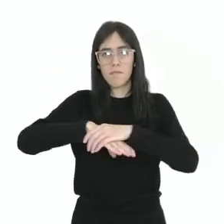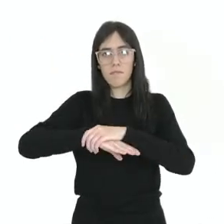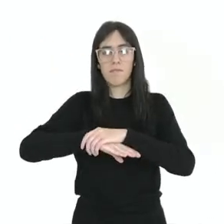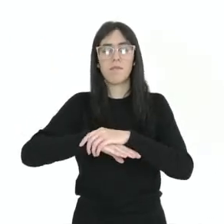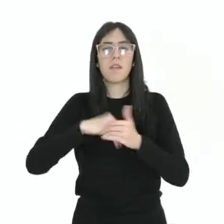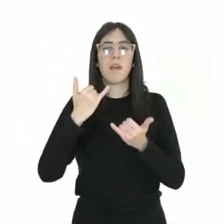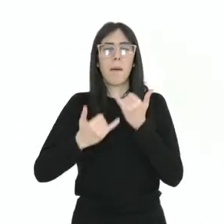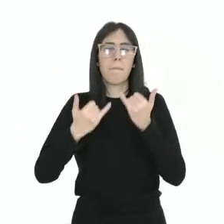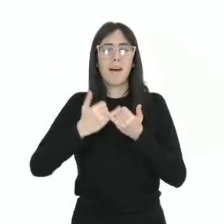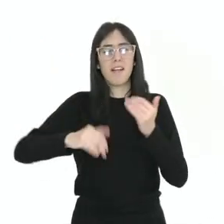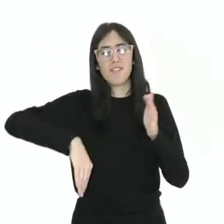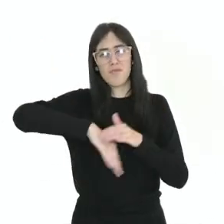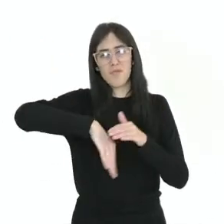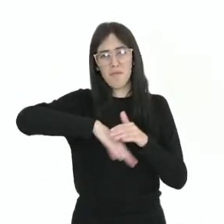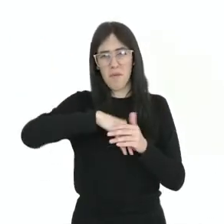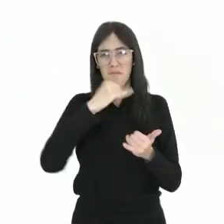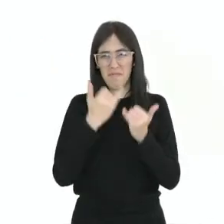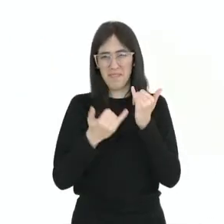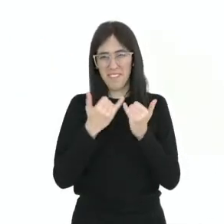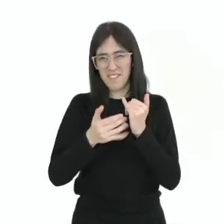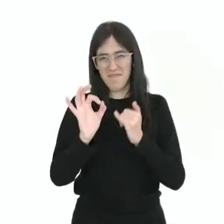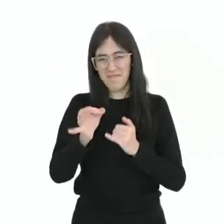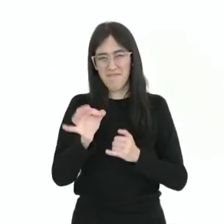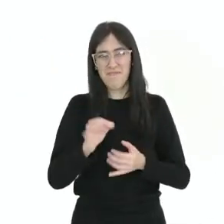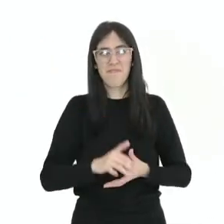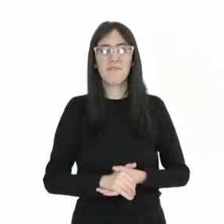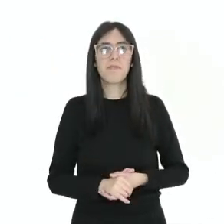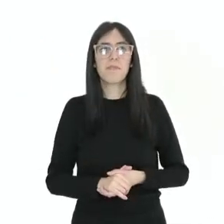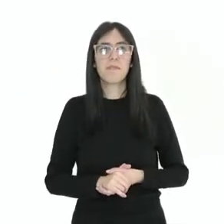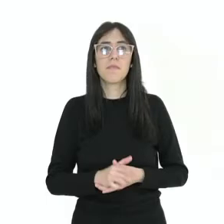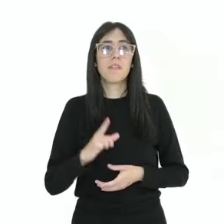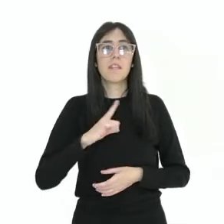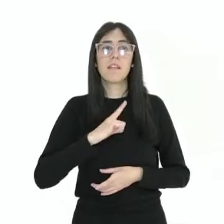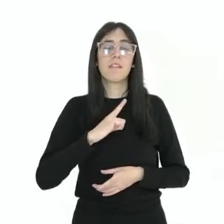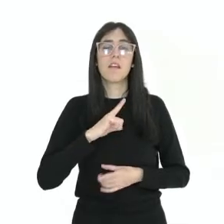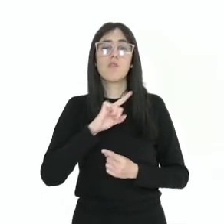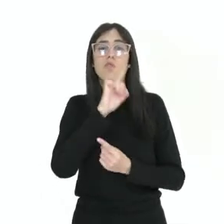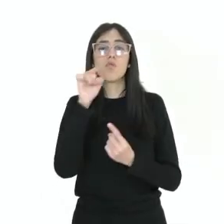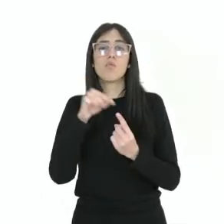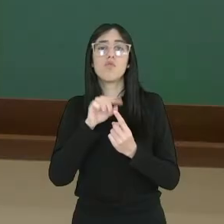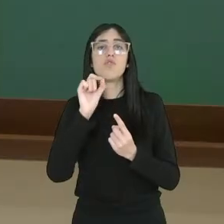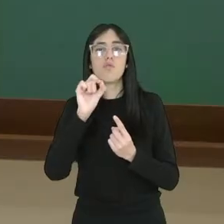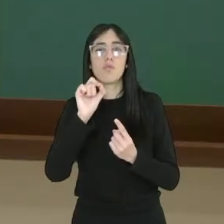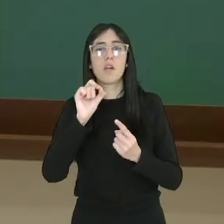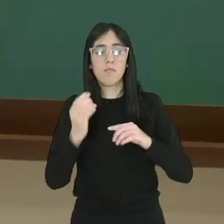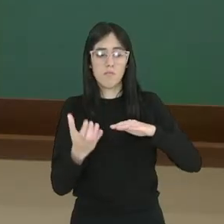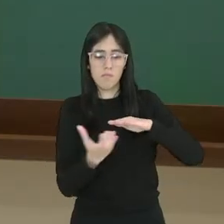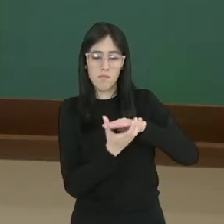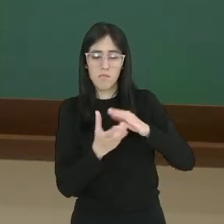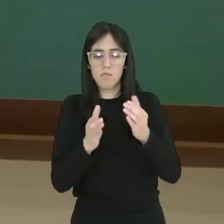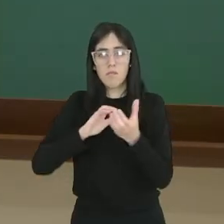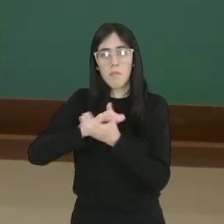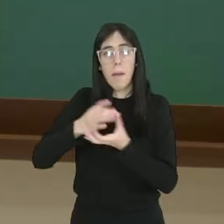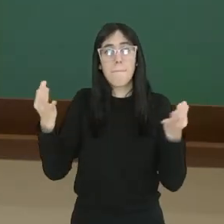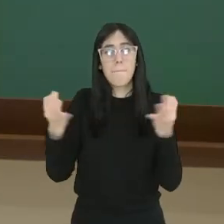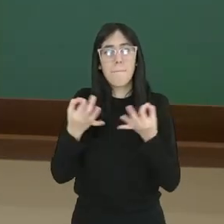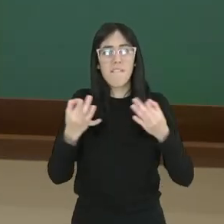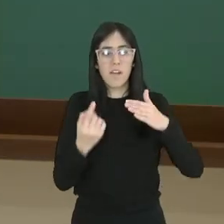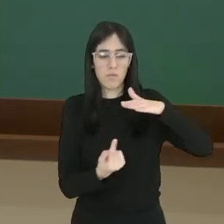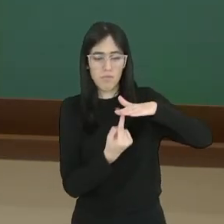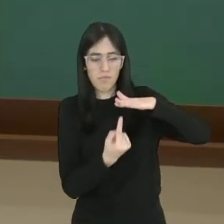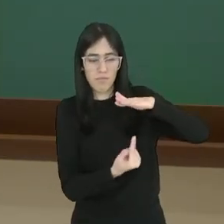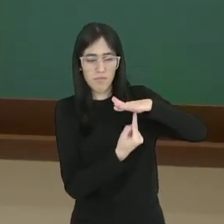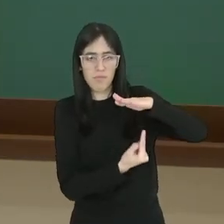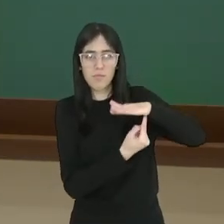travas de chuteira que nós temos no futebol de campo, não é mesmo? E que serve para ter esse deslocamento na grama. O beisebol oficial